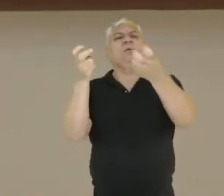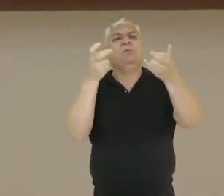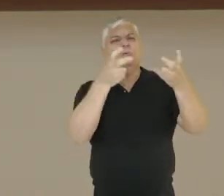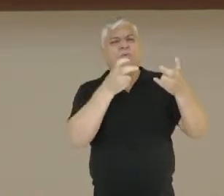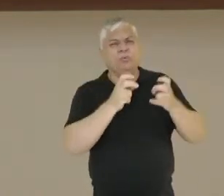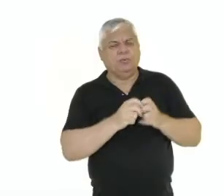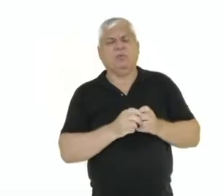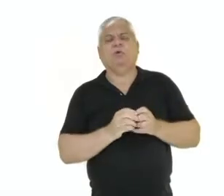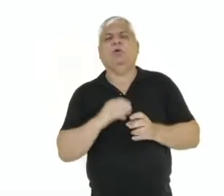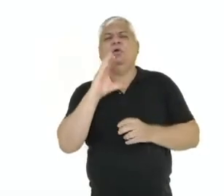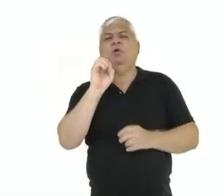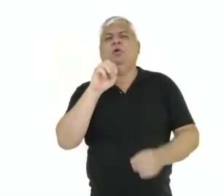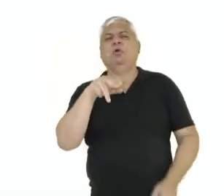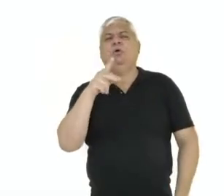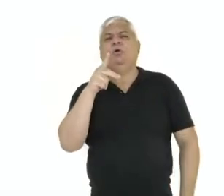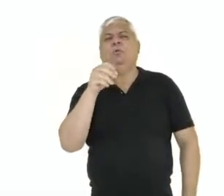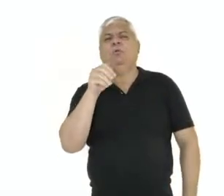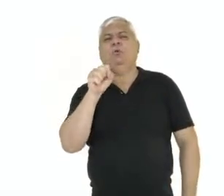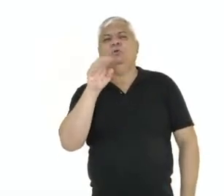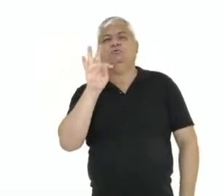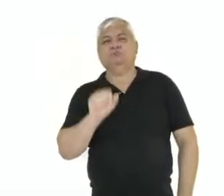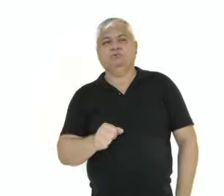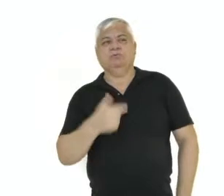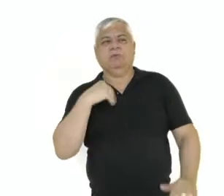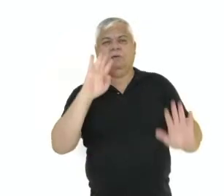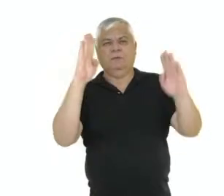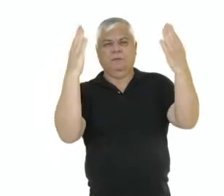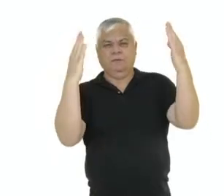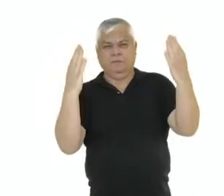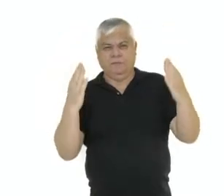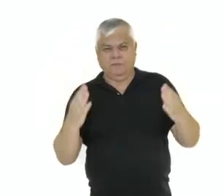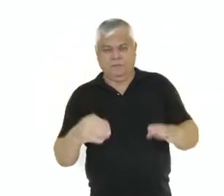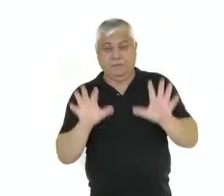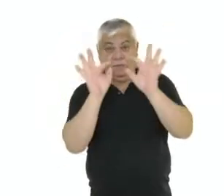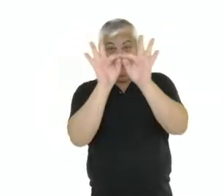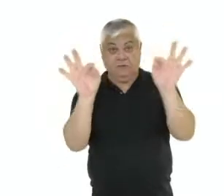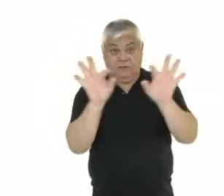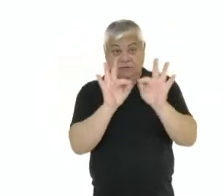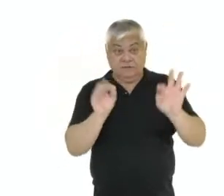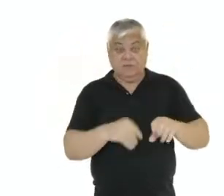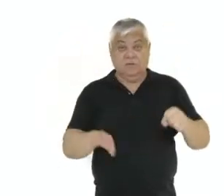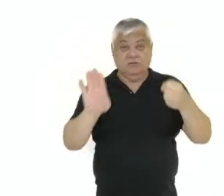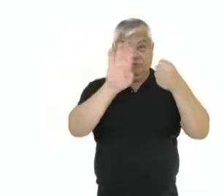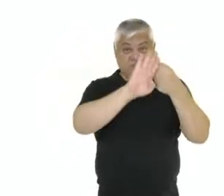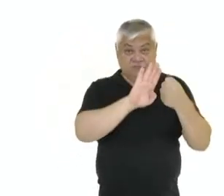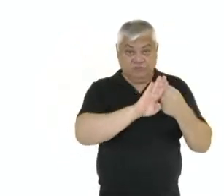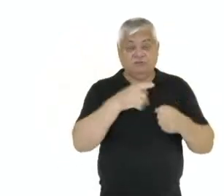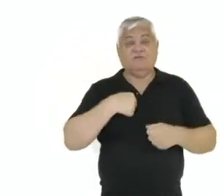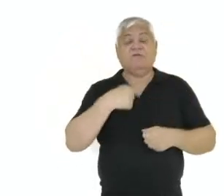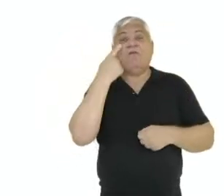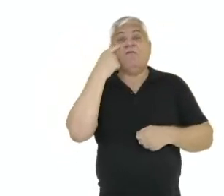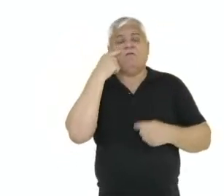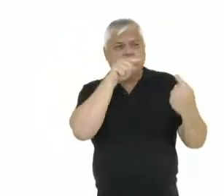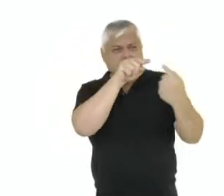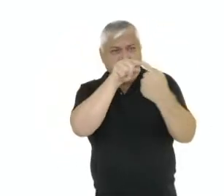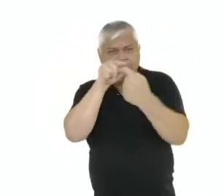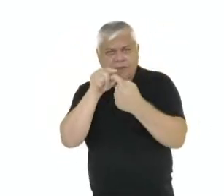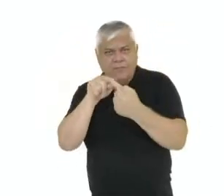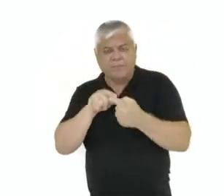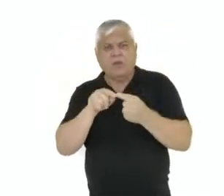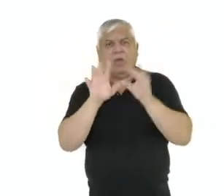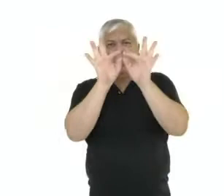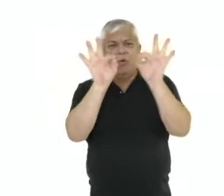por subordinação, analisar as orações subordinadas substantivas, reconhecer as funções das orações